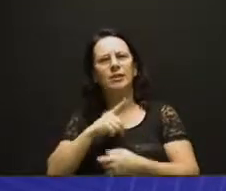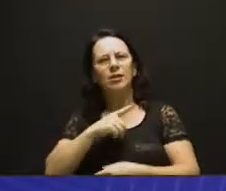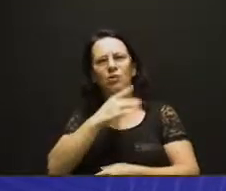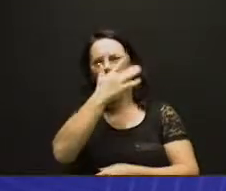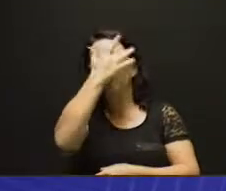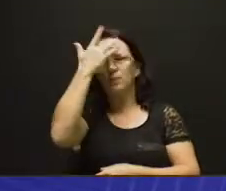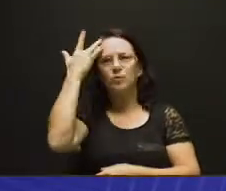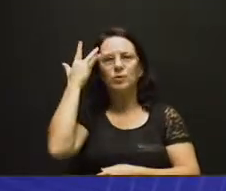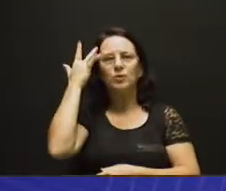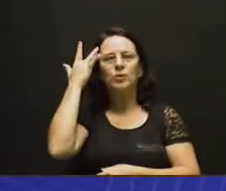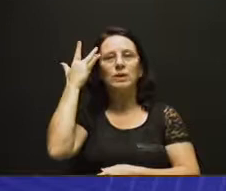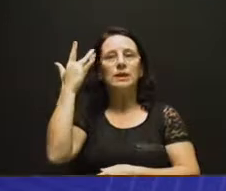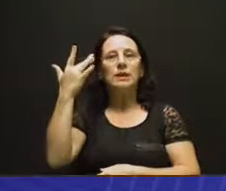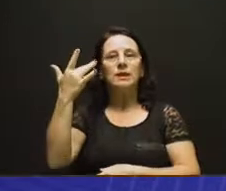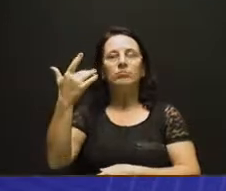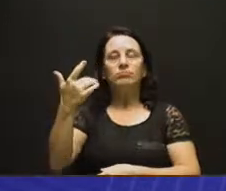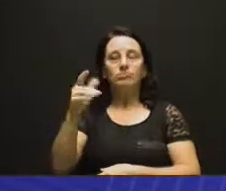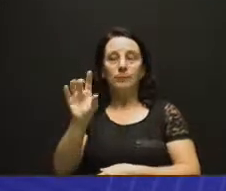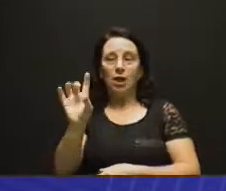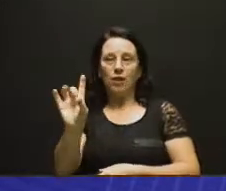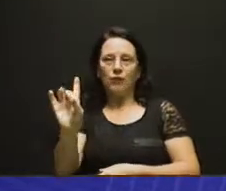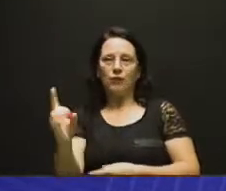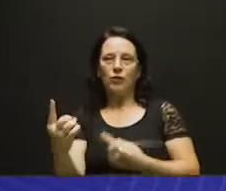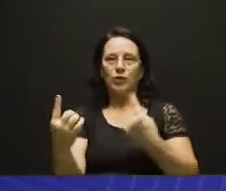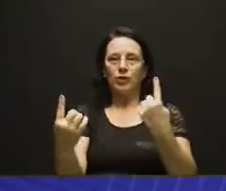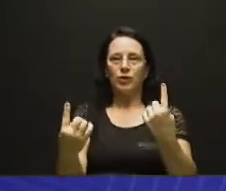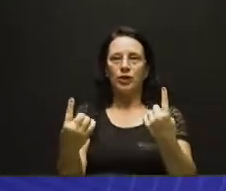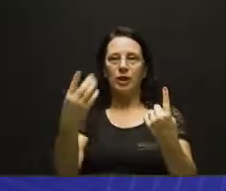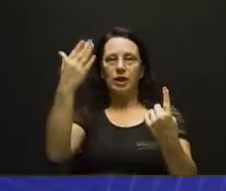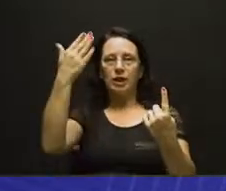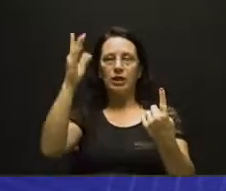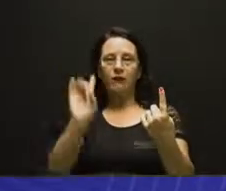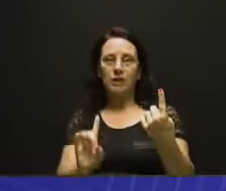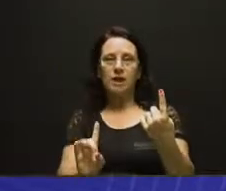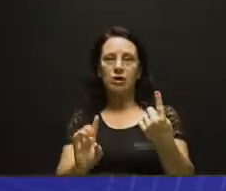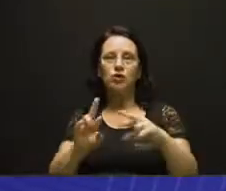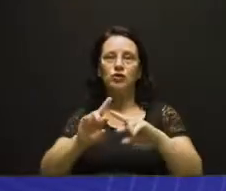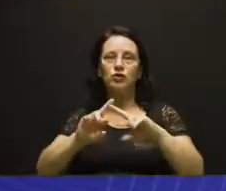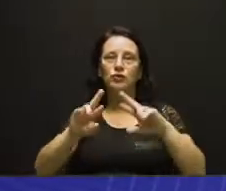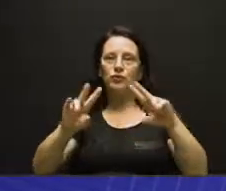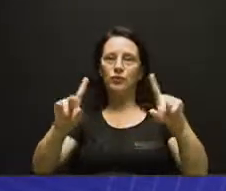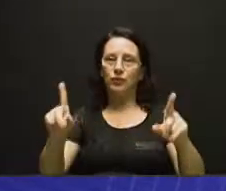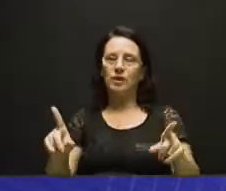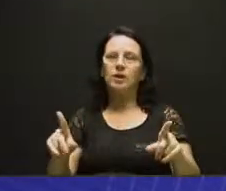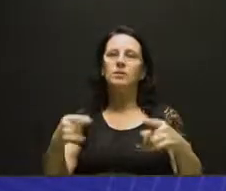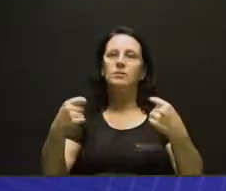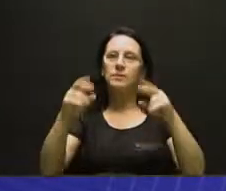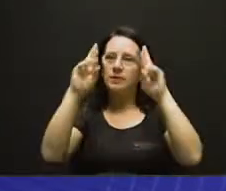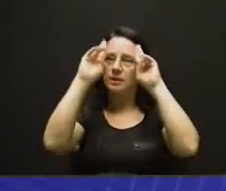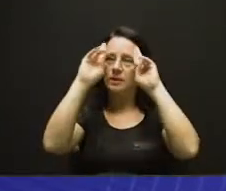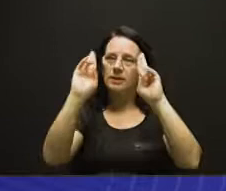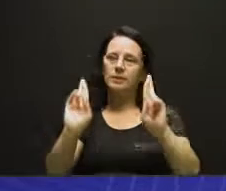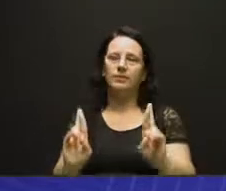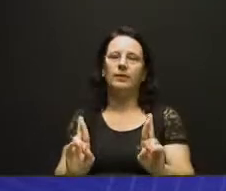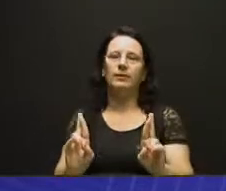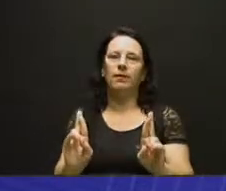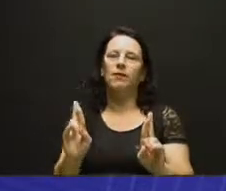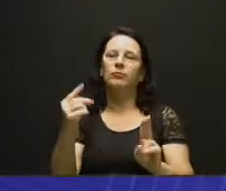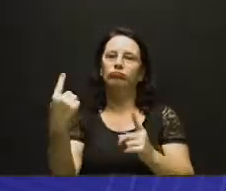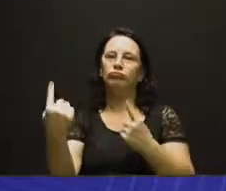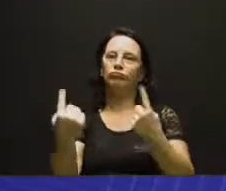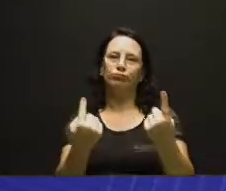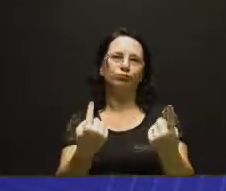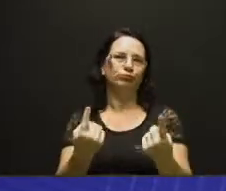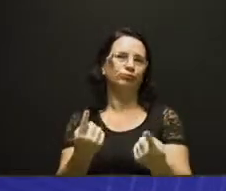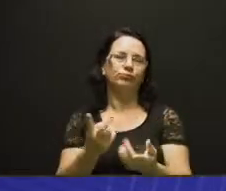têm necessidades diferentes das nossas mas que nós também temos necessidades que devem ser respeitadas então o respeito tem que ser